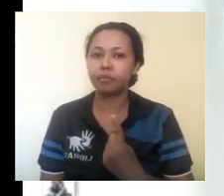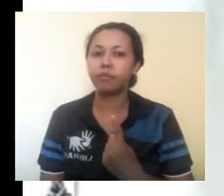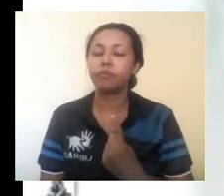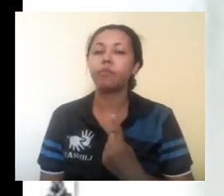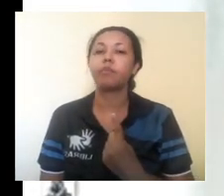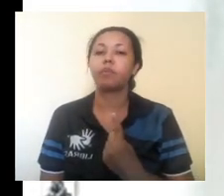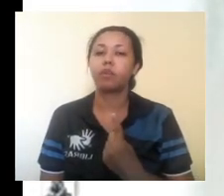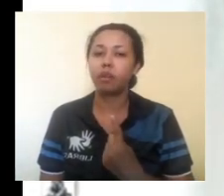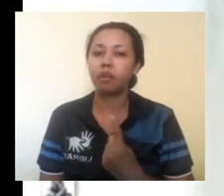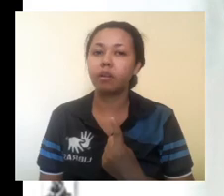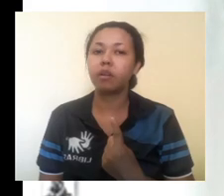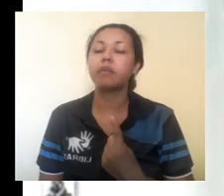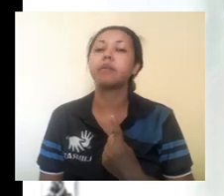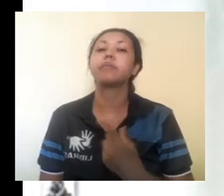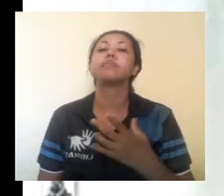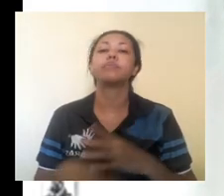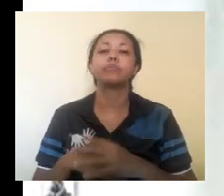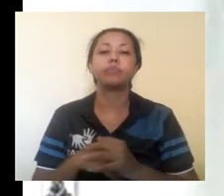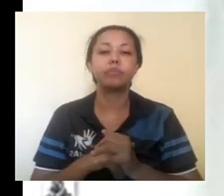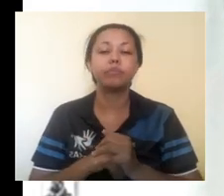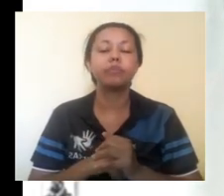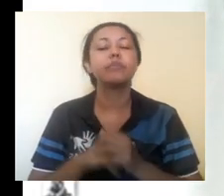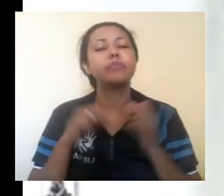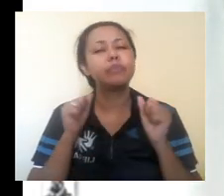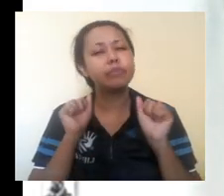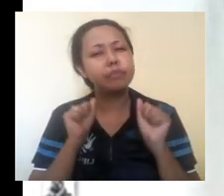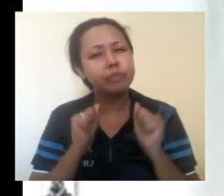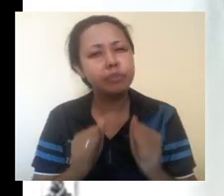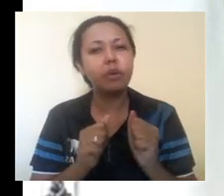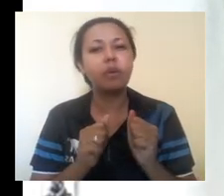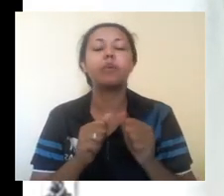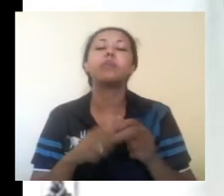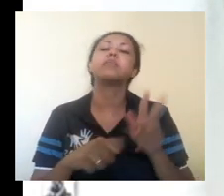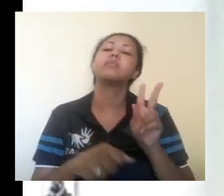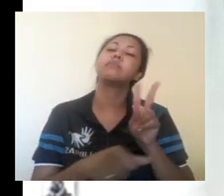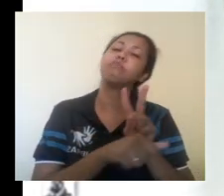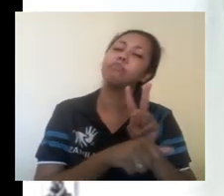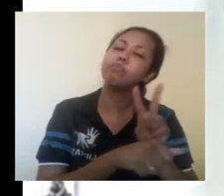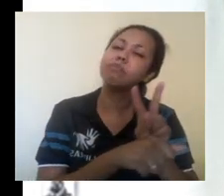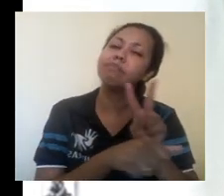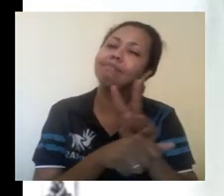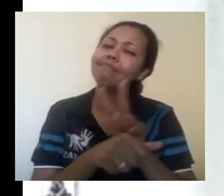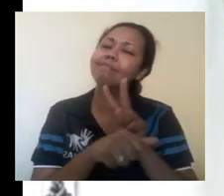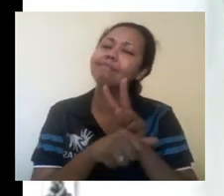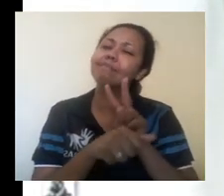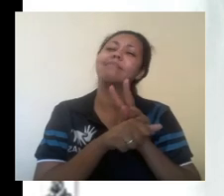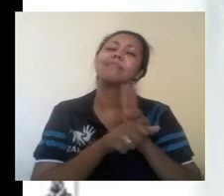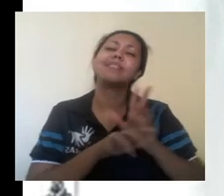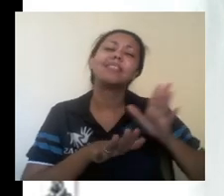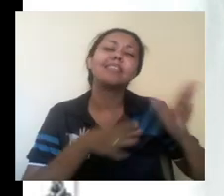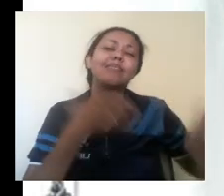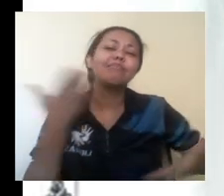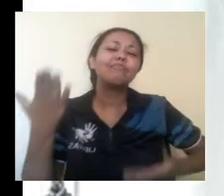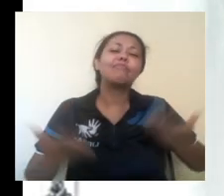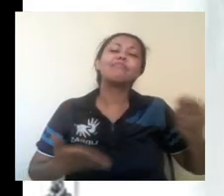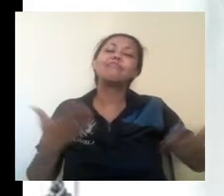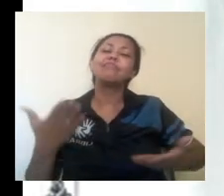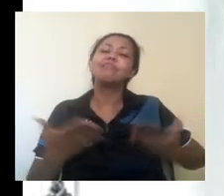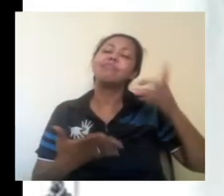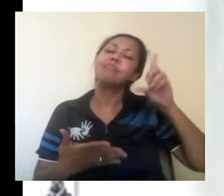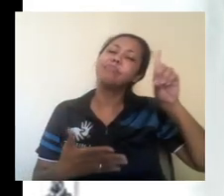esperando você, né? Se assim o Senhor desejar fazer. Porque é o Senhor também que, obviamente, vai,